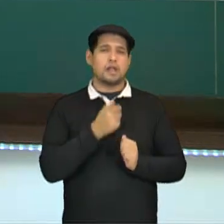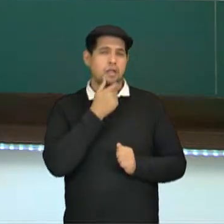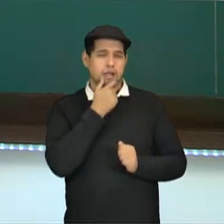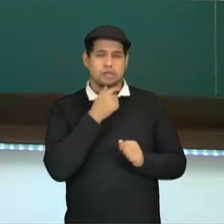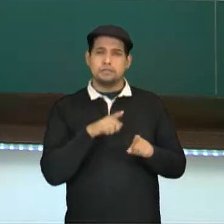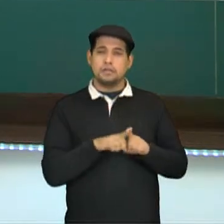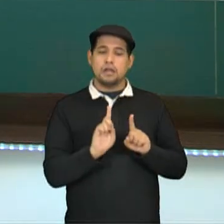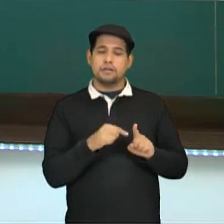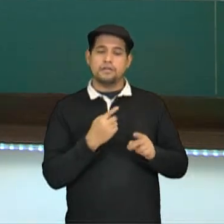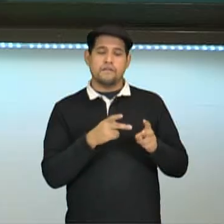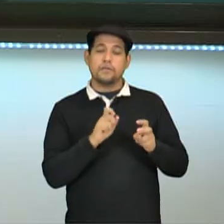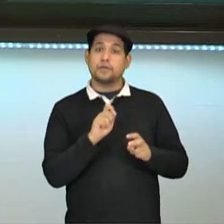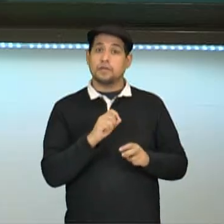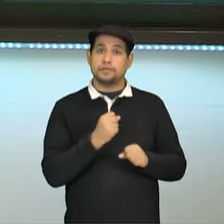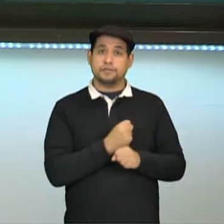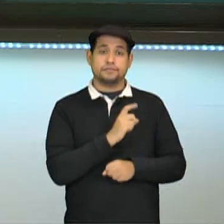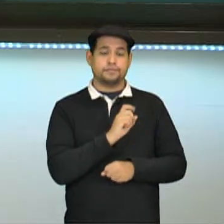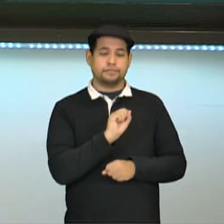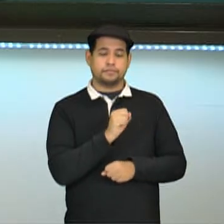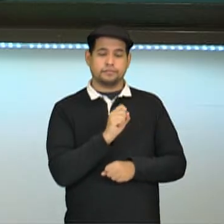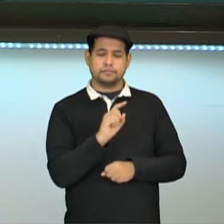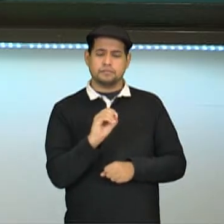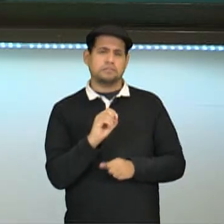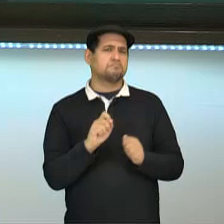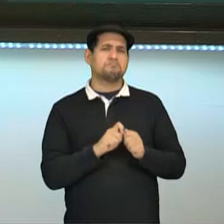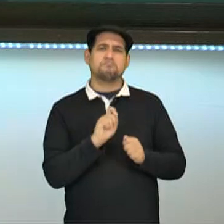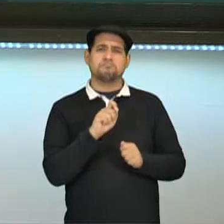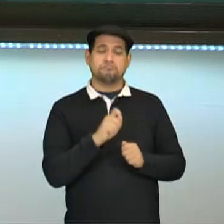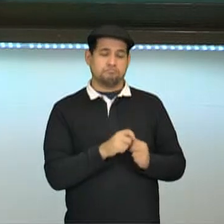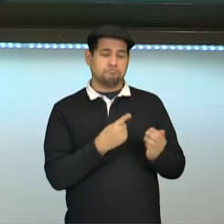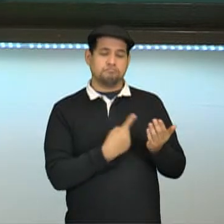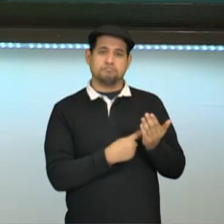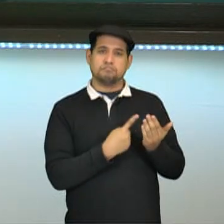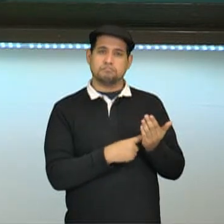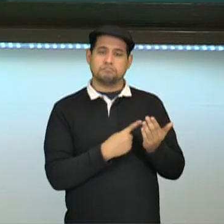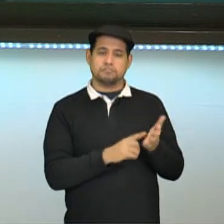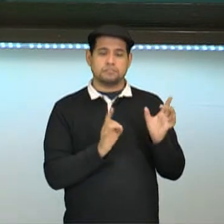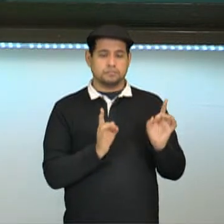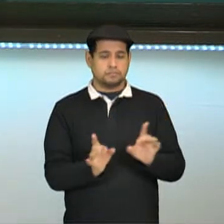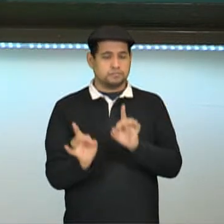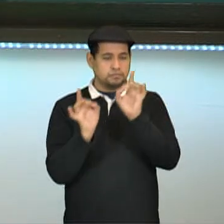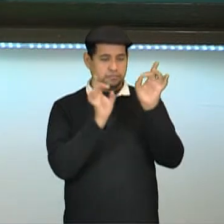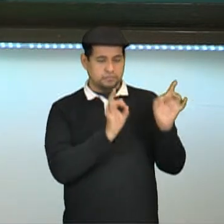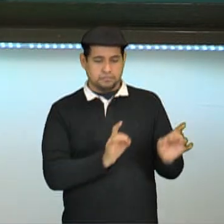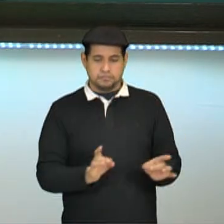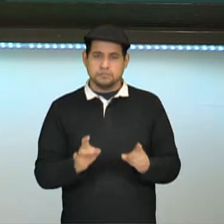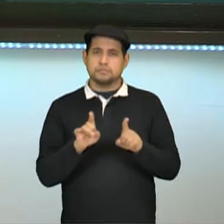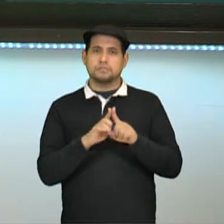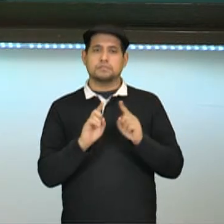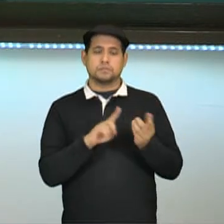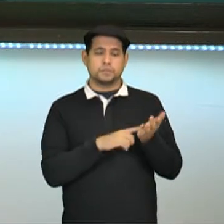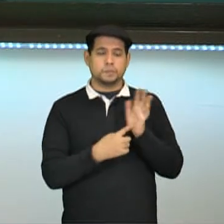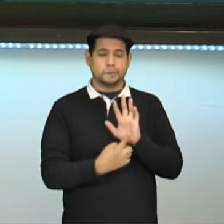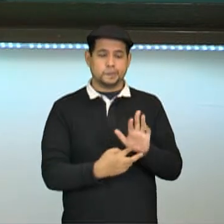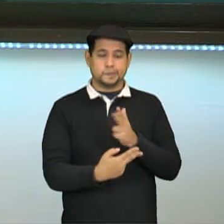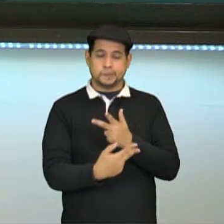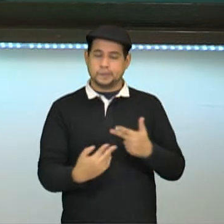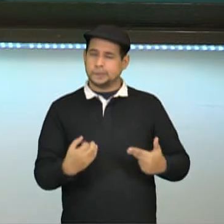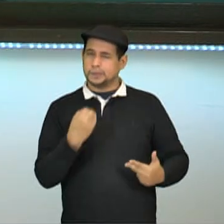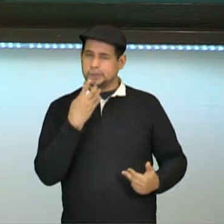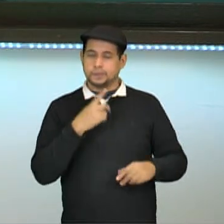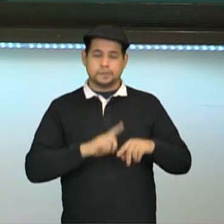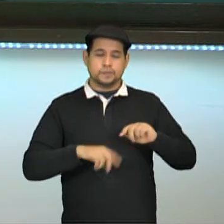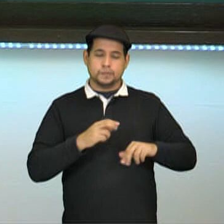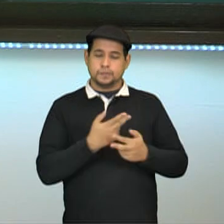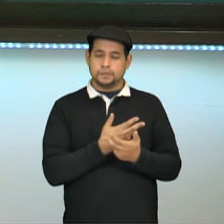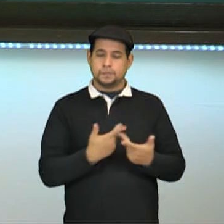E a gente viu que em 1810 vai ser feito o Tratado de Comércio e Navegação, que vai trazer benefícios para os